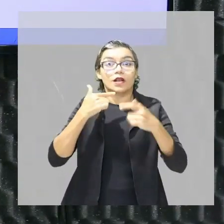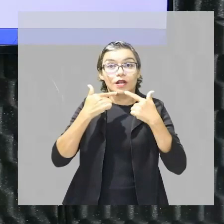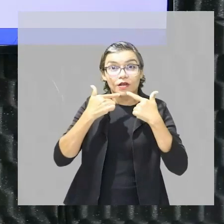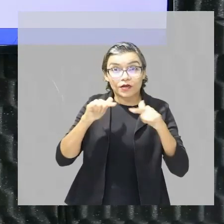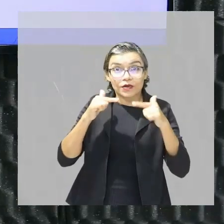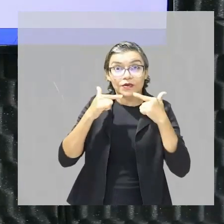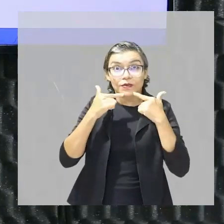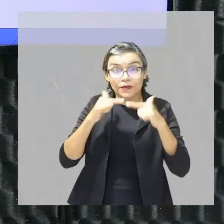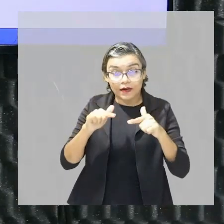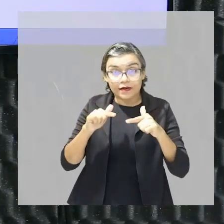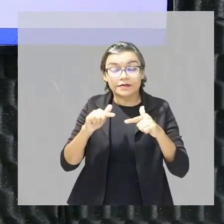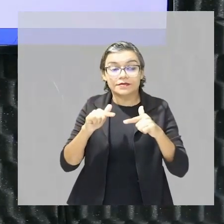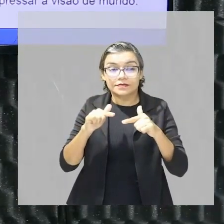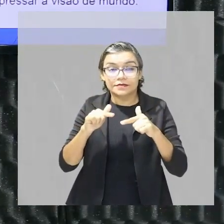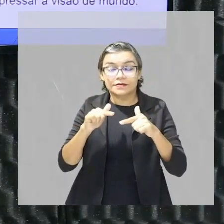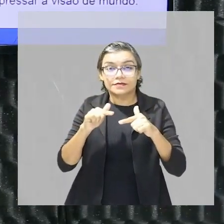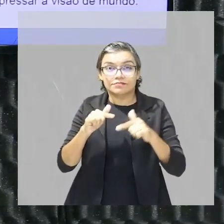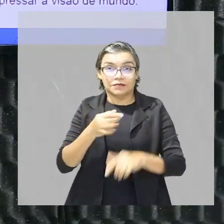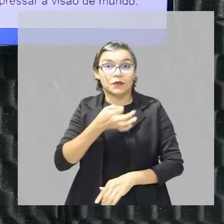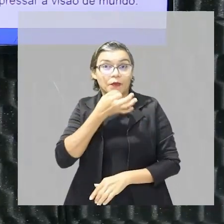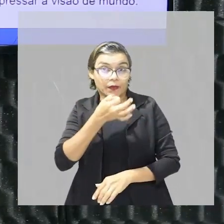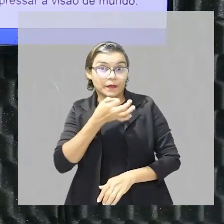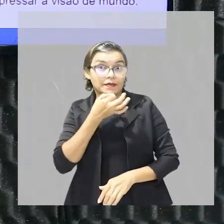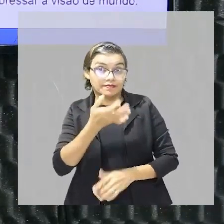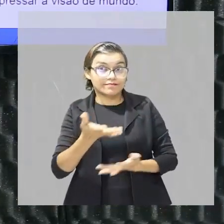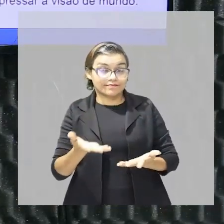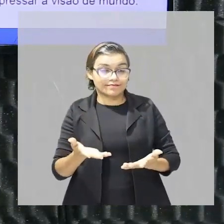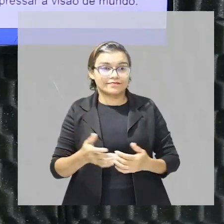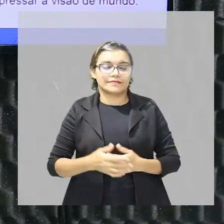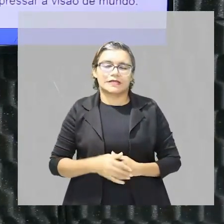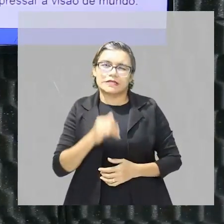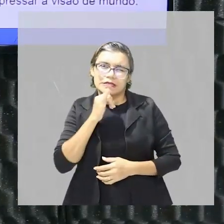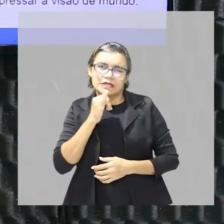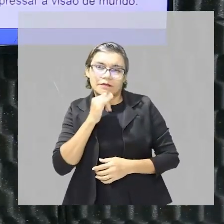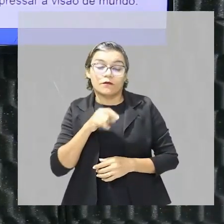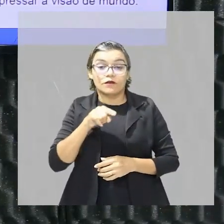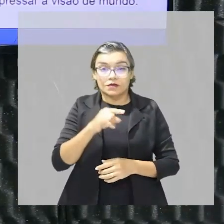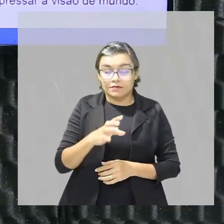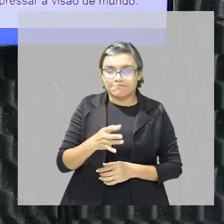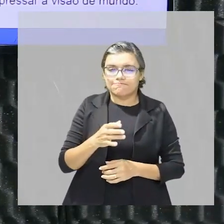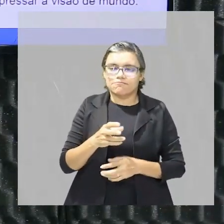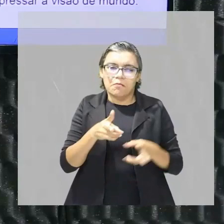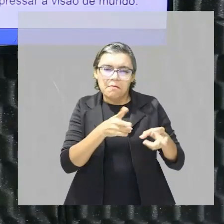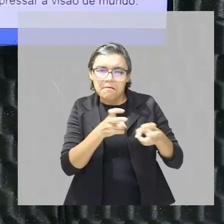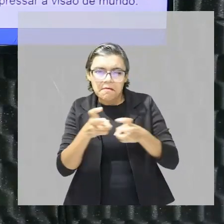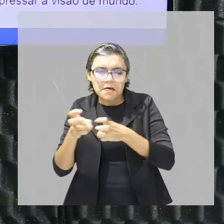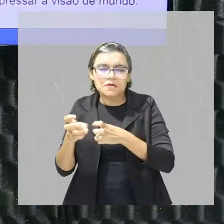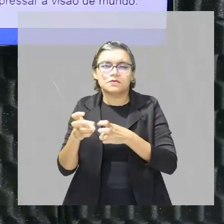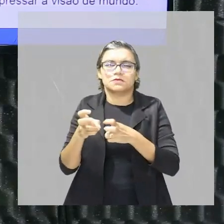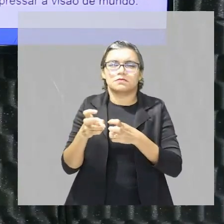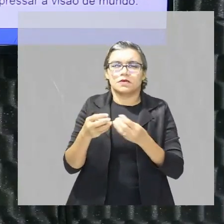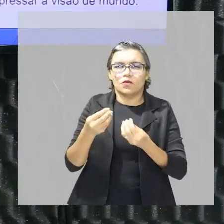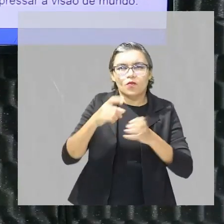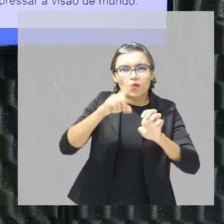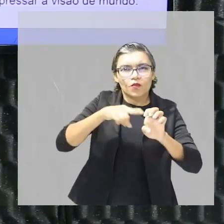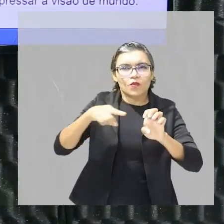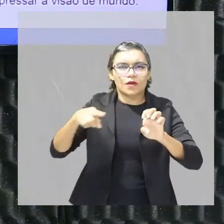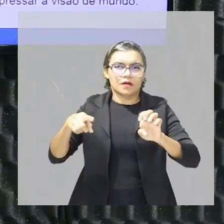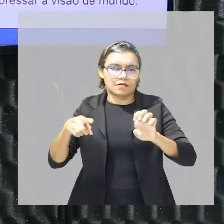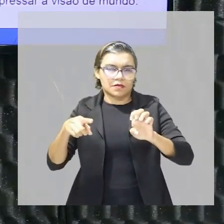Então quando você vai julgar o veículo Quando você vai julgar o elemento que vai